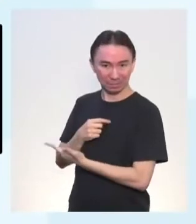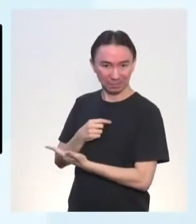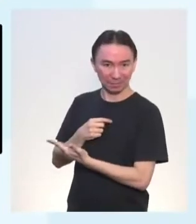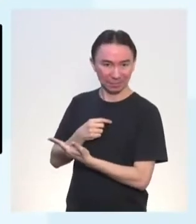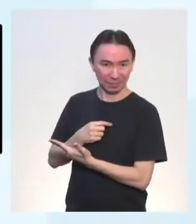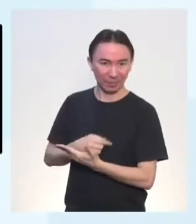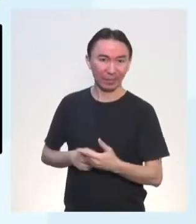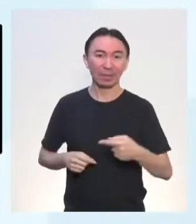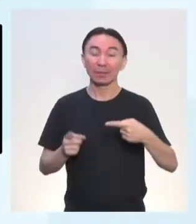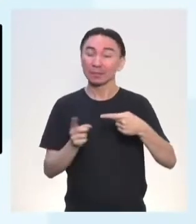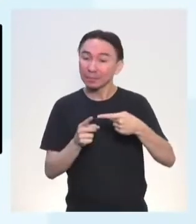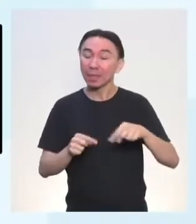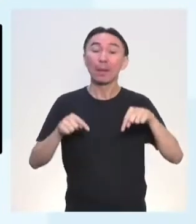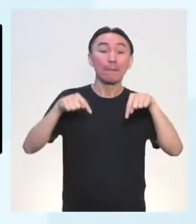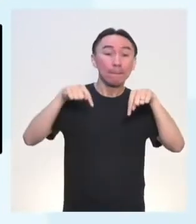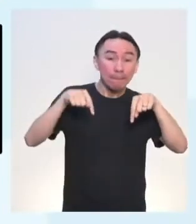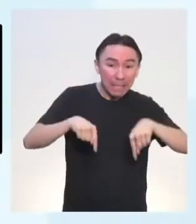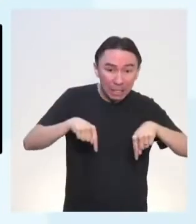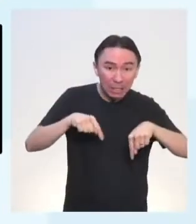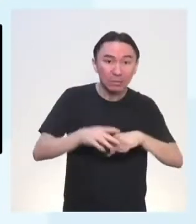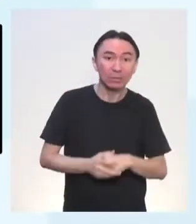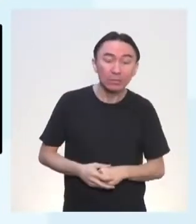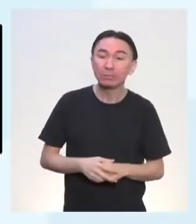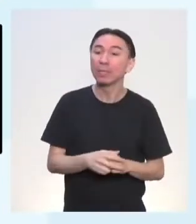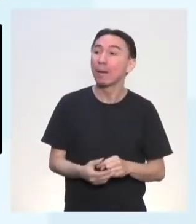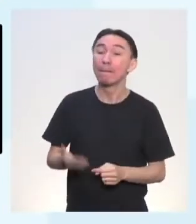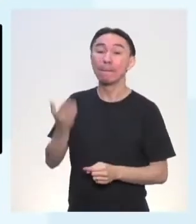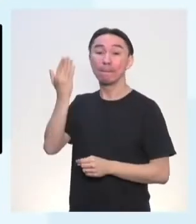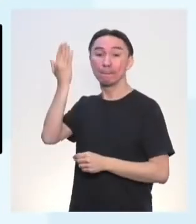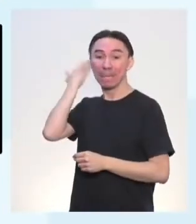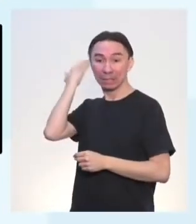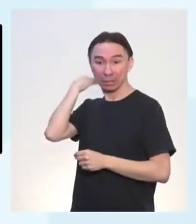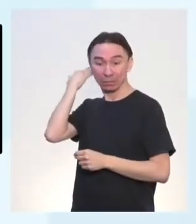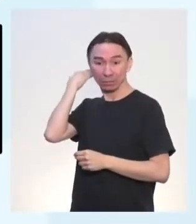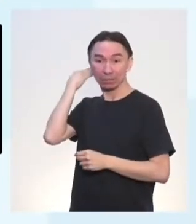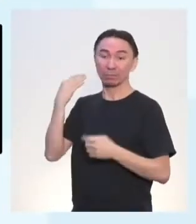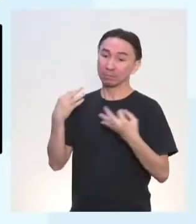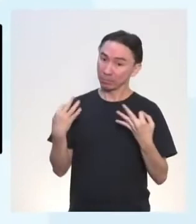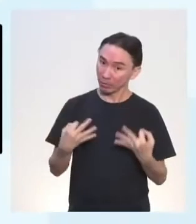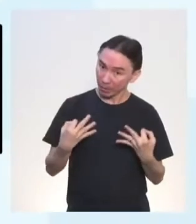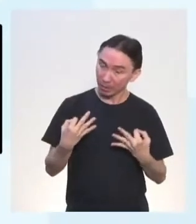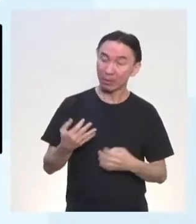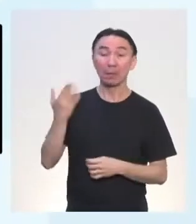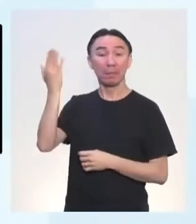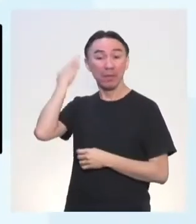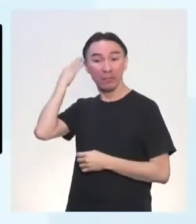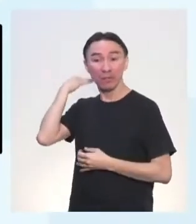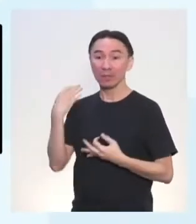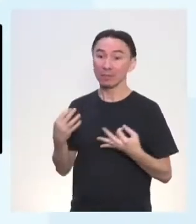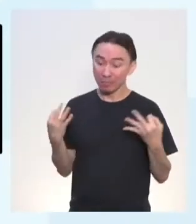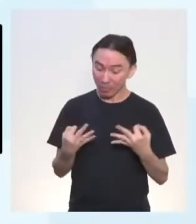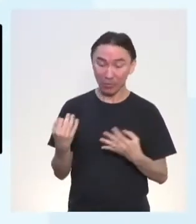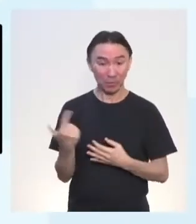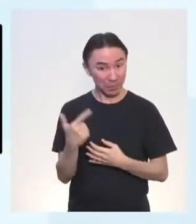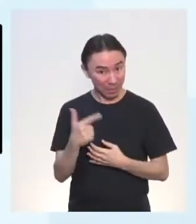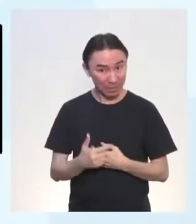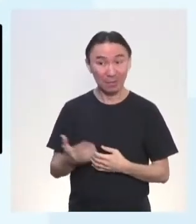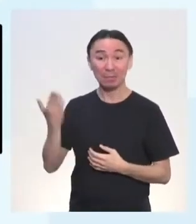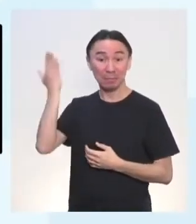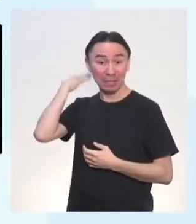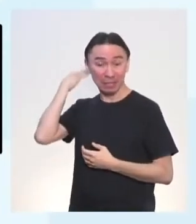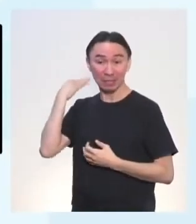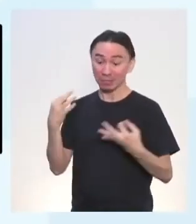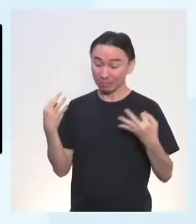indicativo. Presente, pretérito imperfeito, pretérito perfeito, pretérito mais que perfeito, futuro do